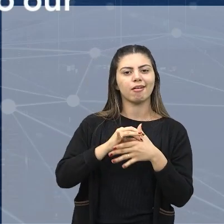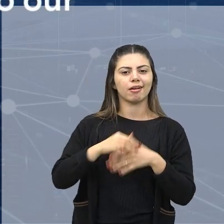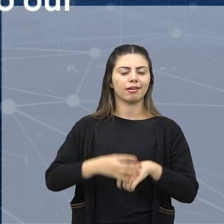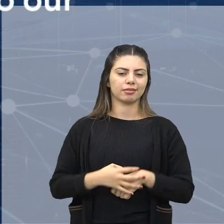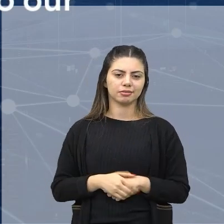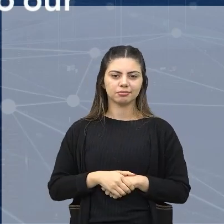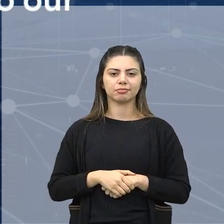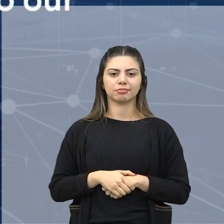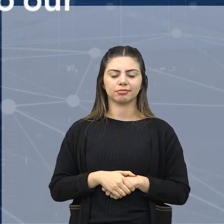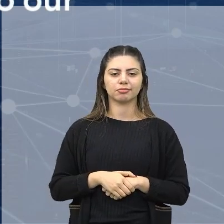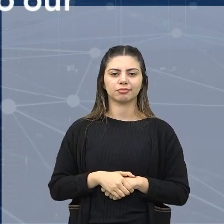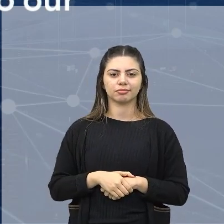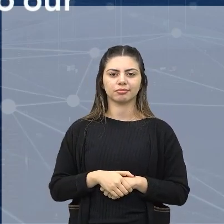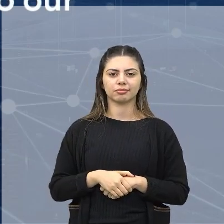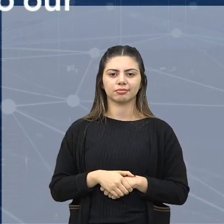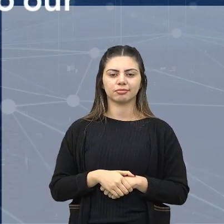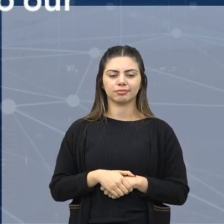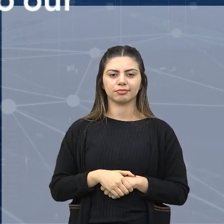com base, né?